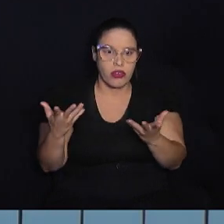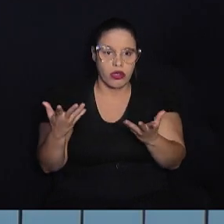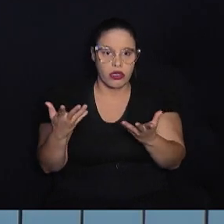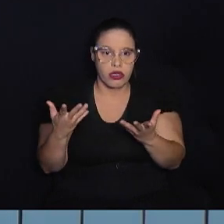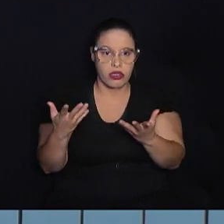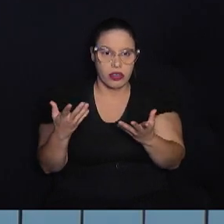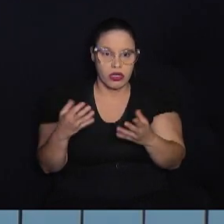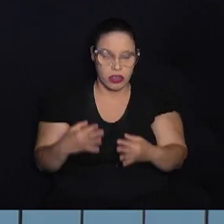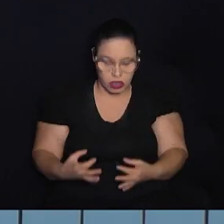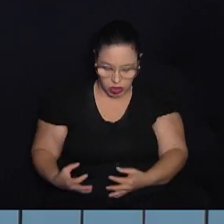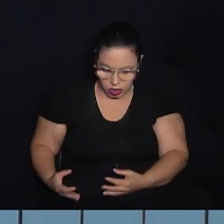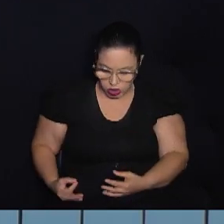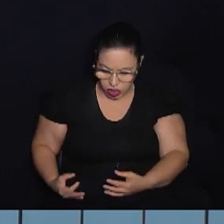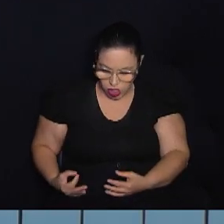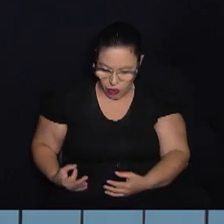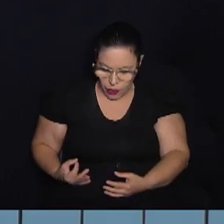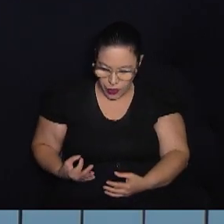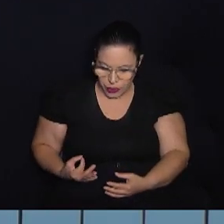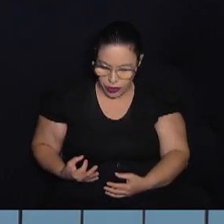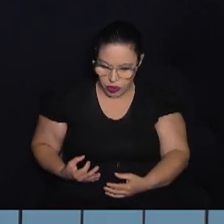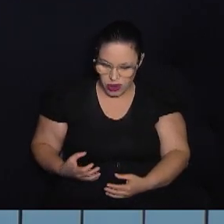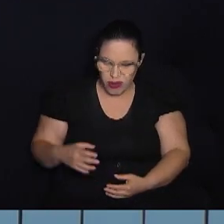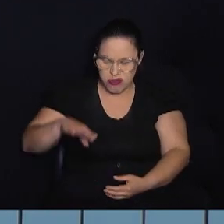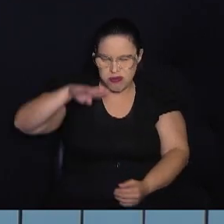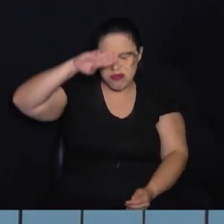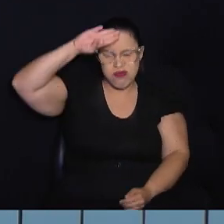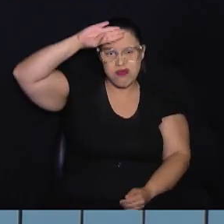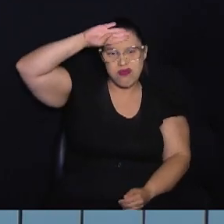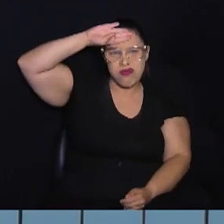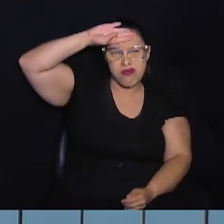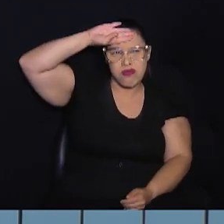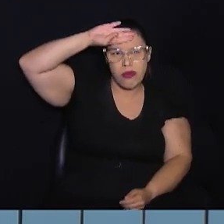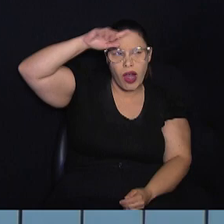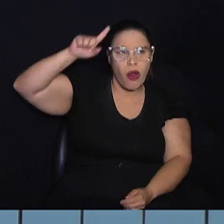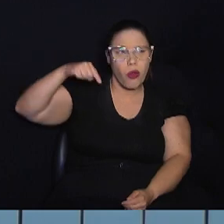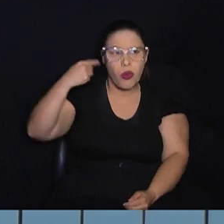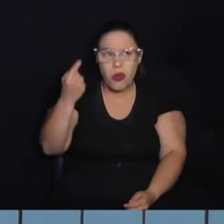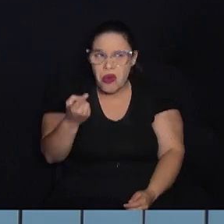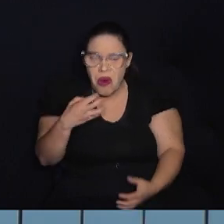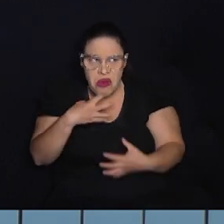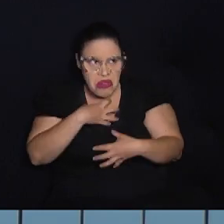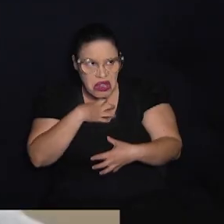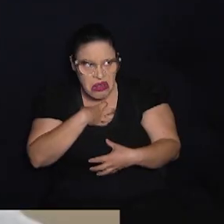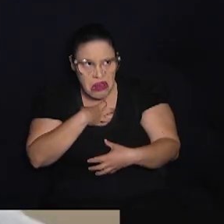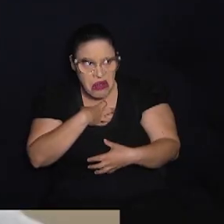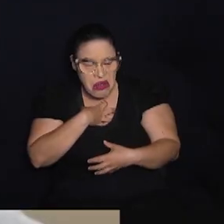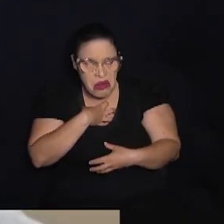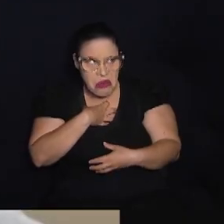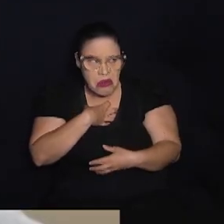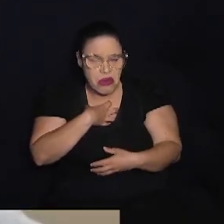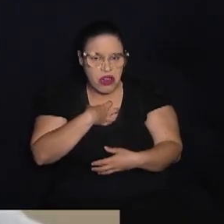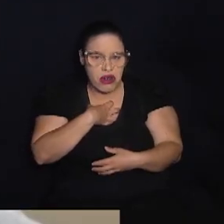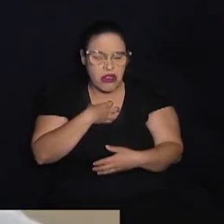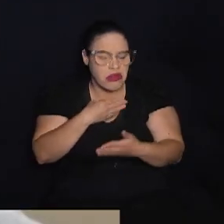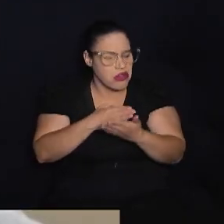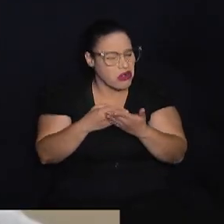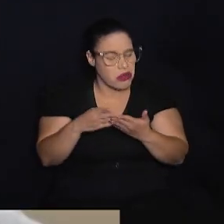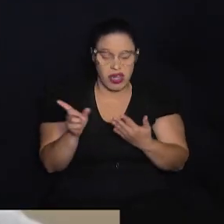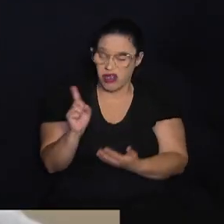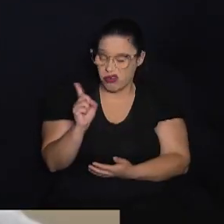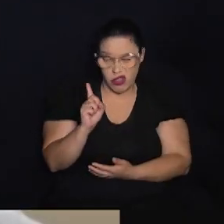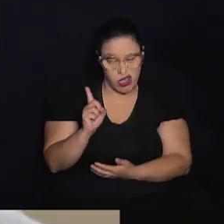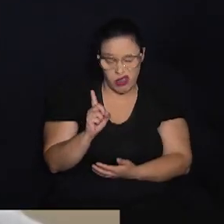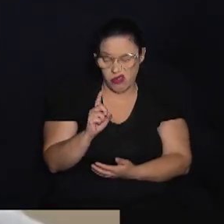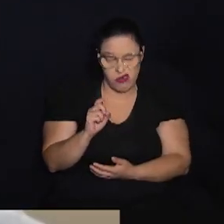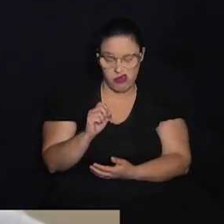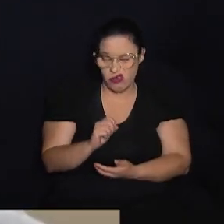ali com esse câncer, dá uma febre, algum outro sintoma? No início, não.